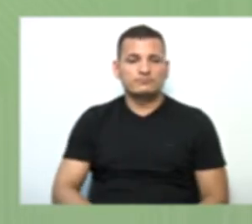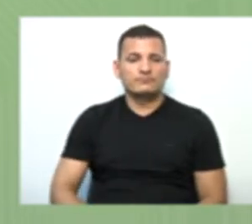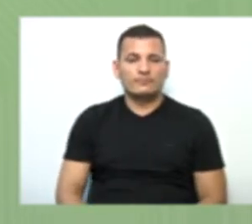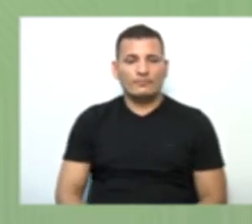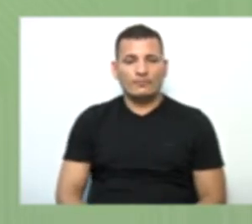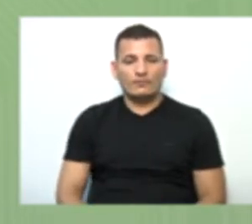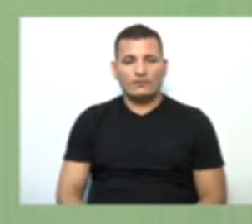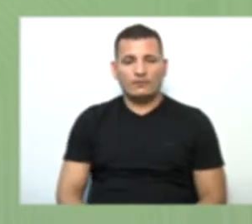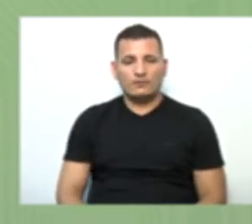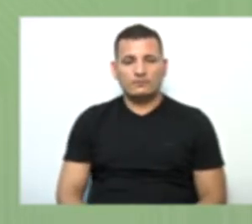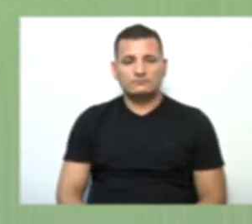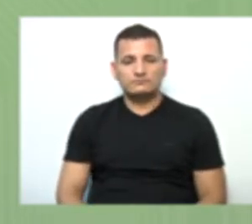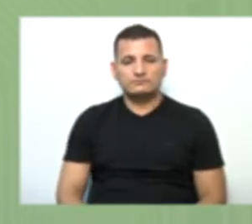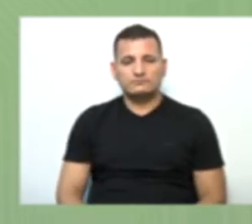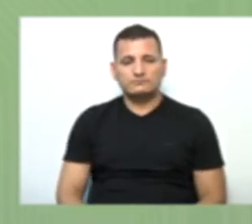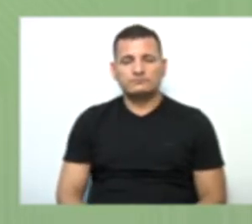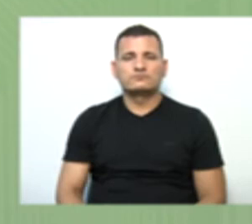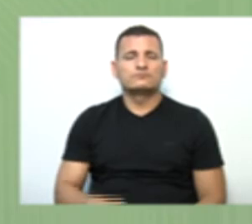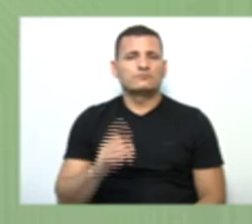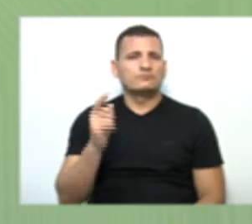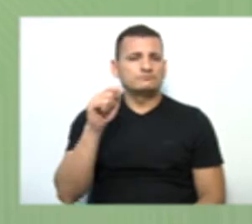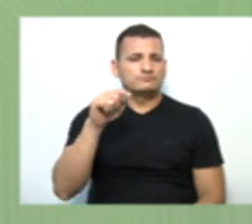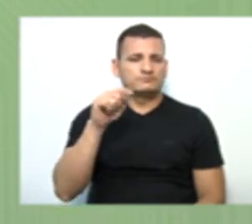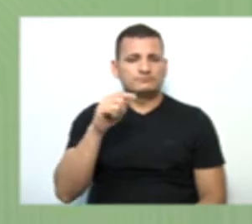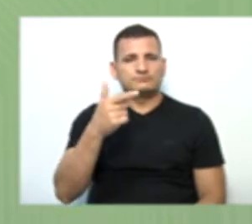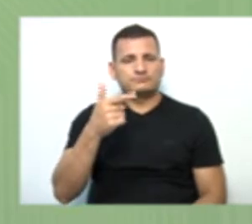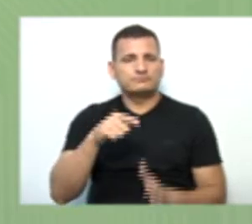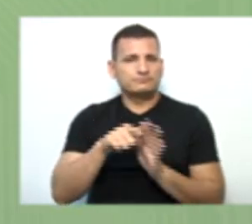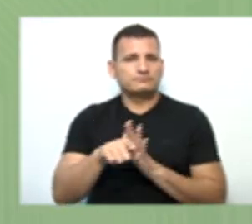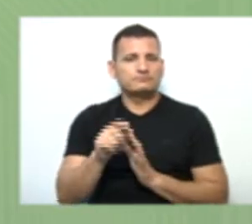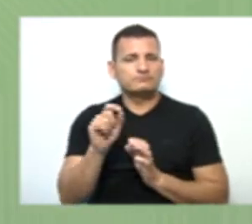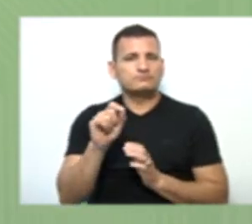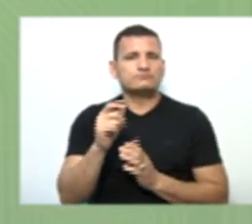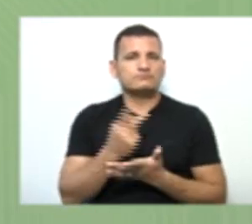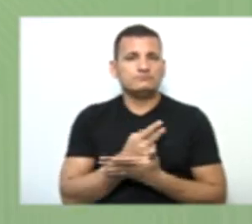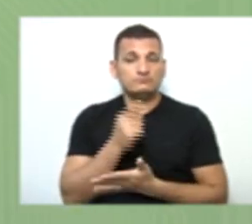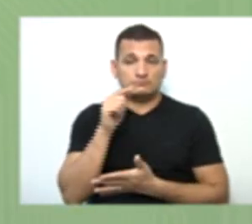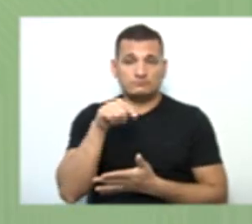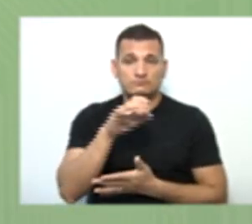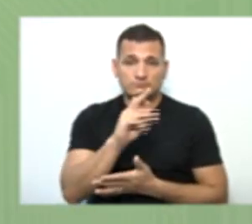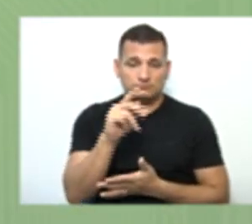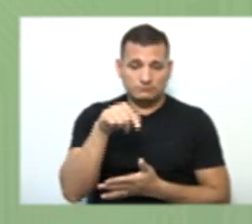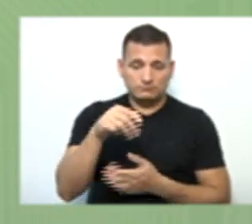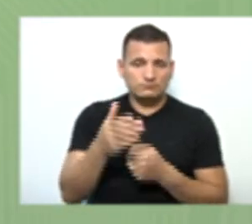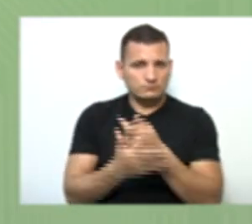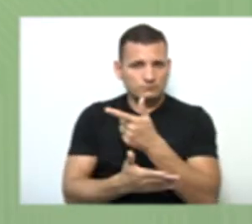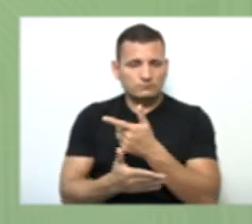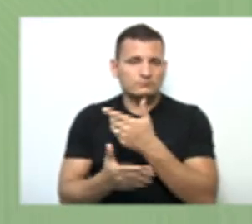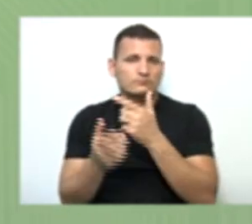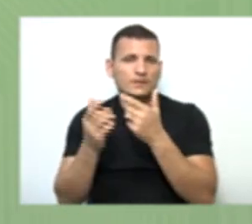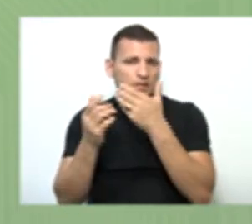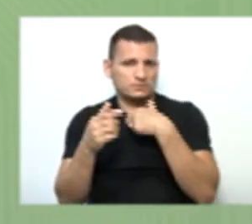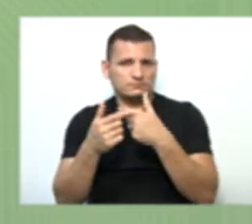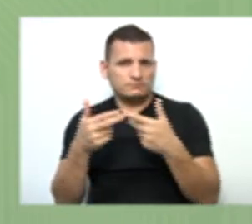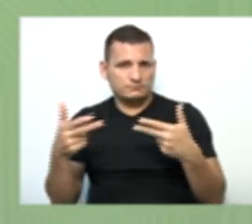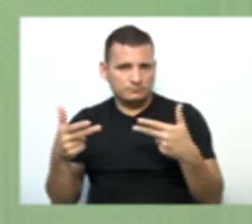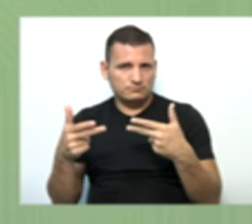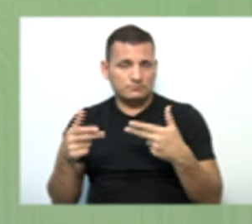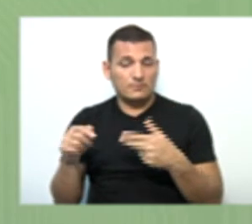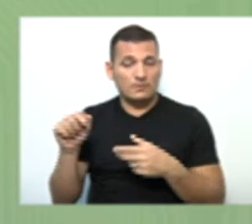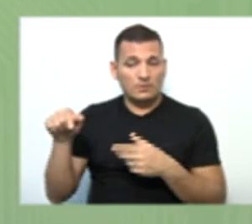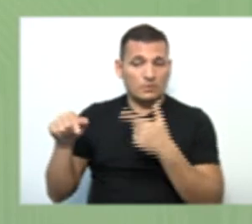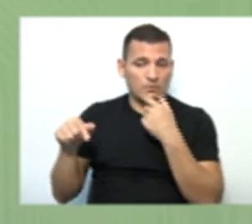aqui. O que aconteceu aqui foi compra de frutas de um produtor rural que não é